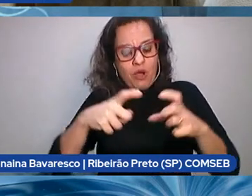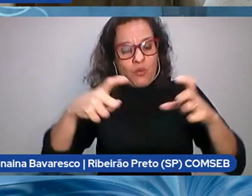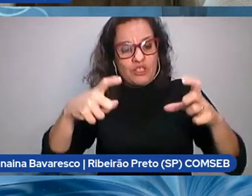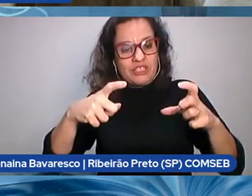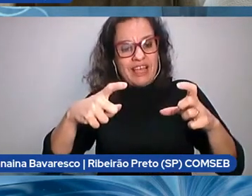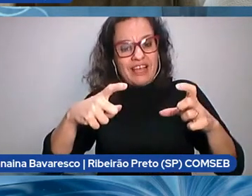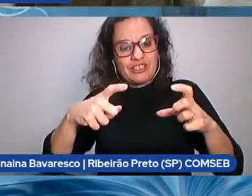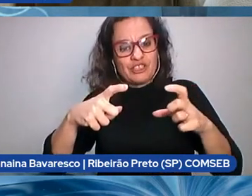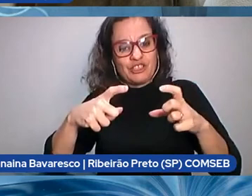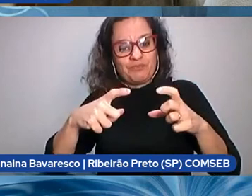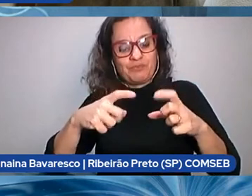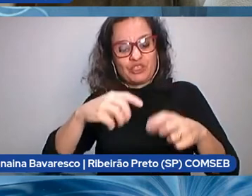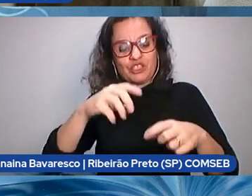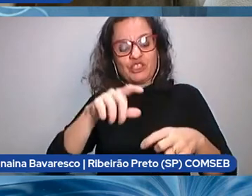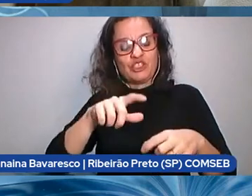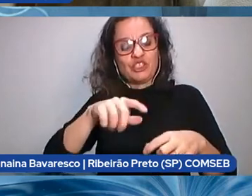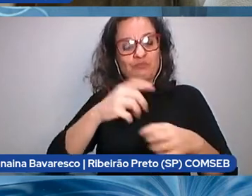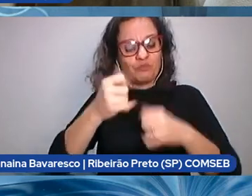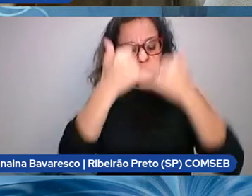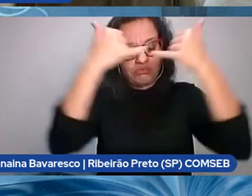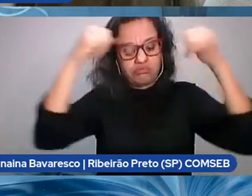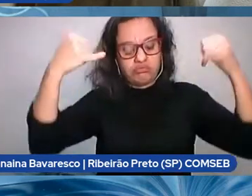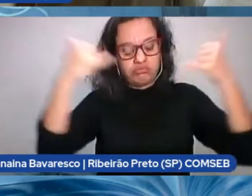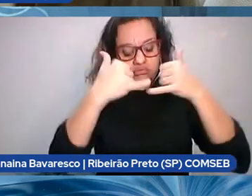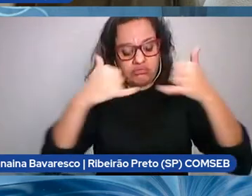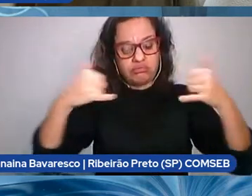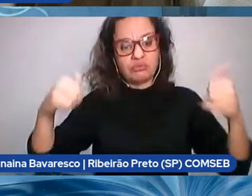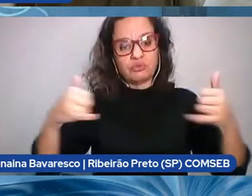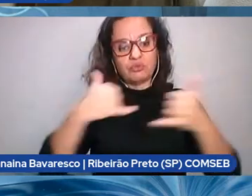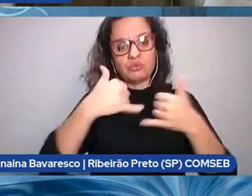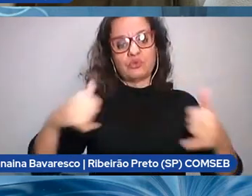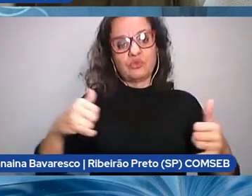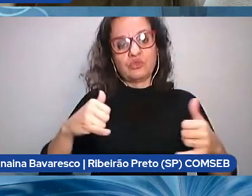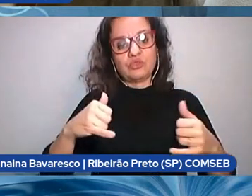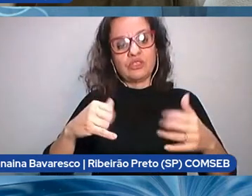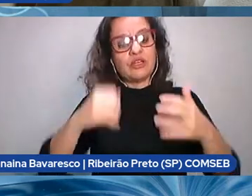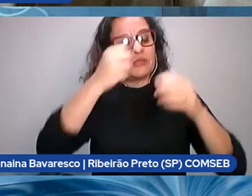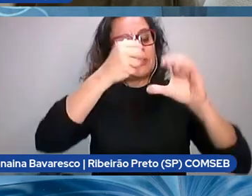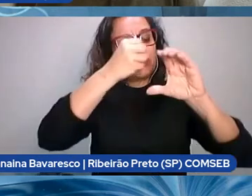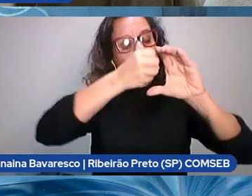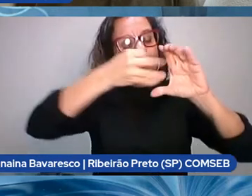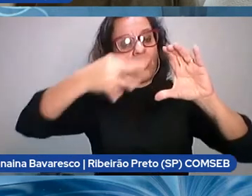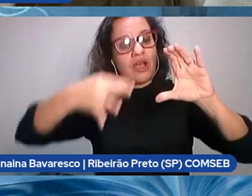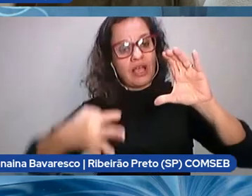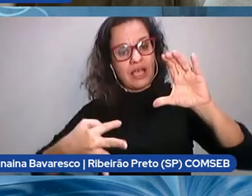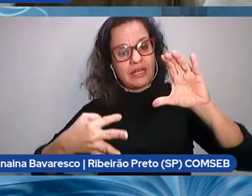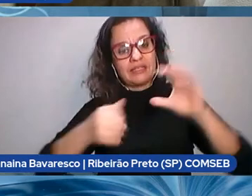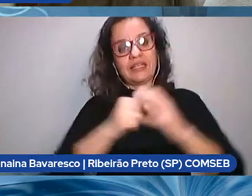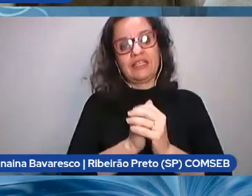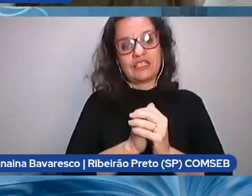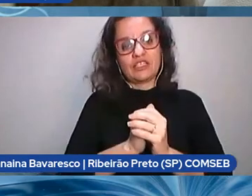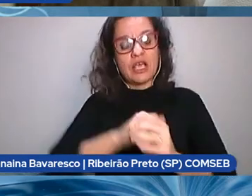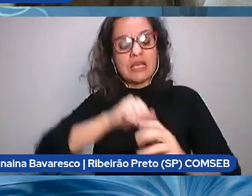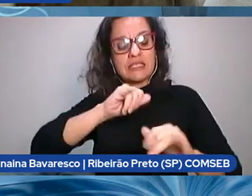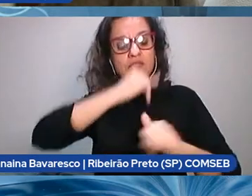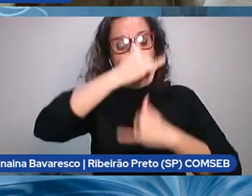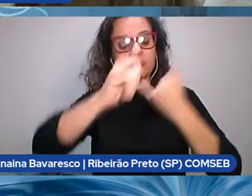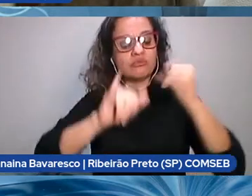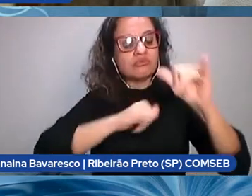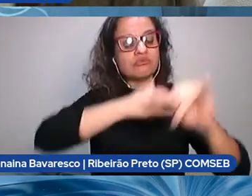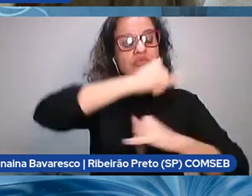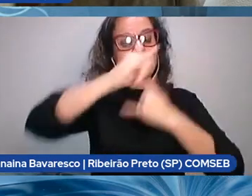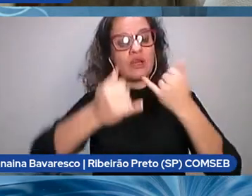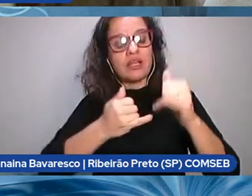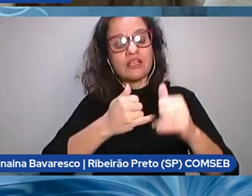matéria gravitacional que o caracteriza. Se o elétron não tiver essa